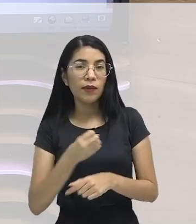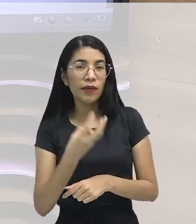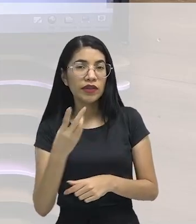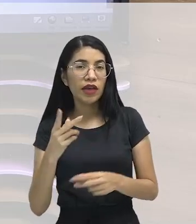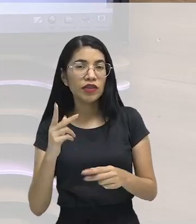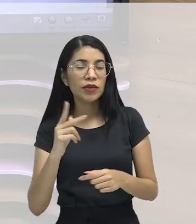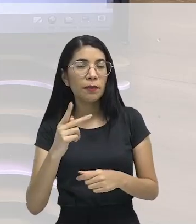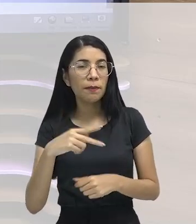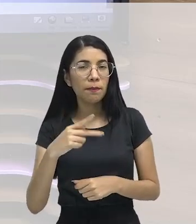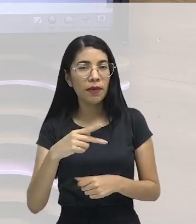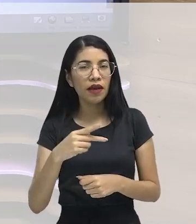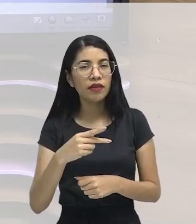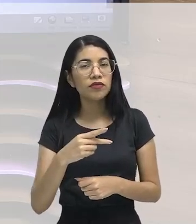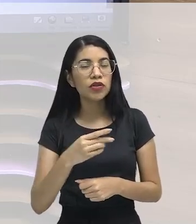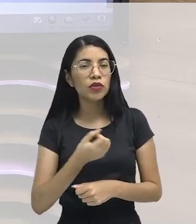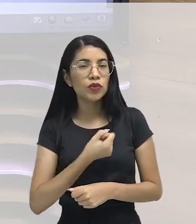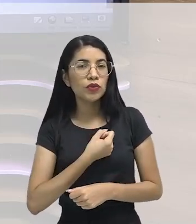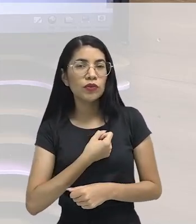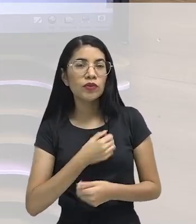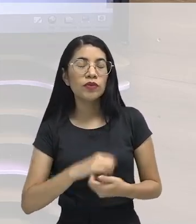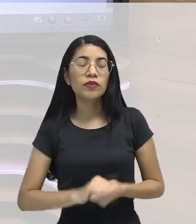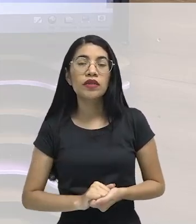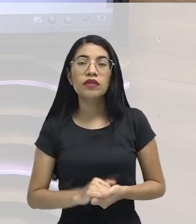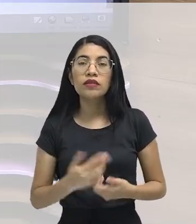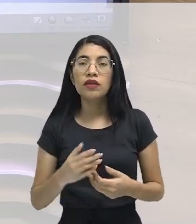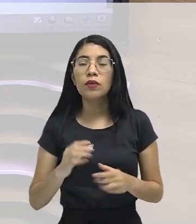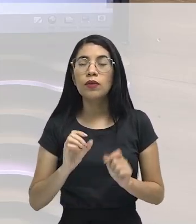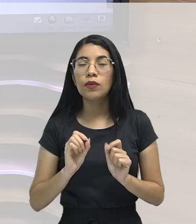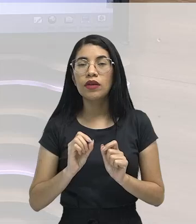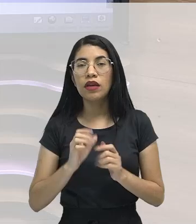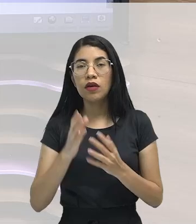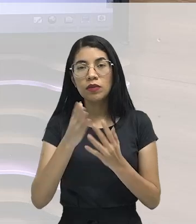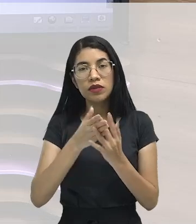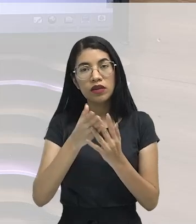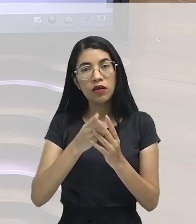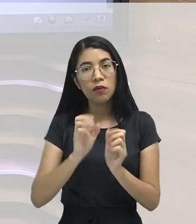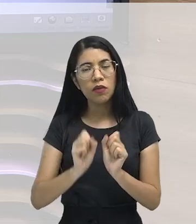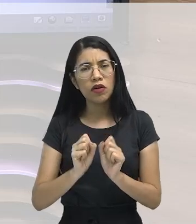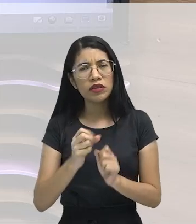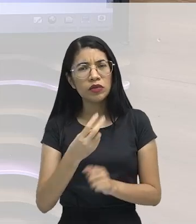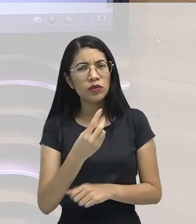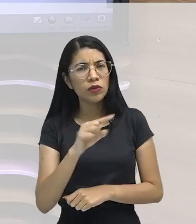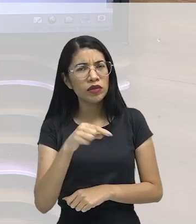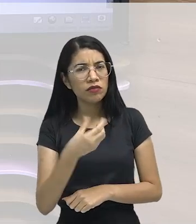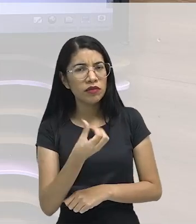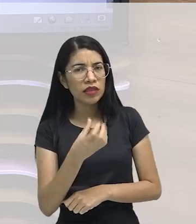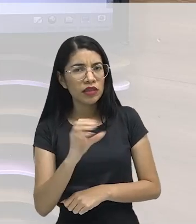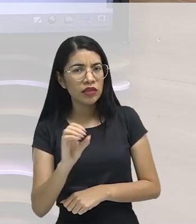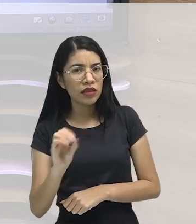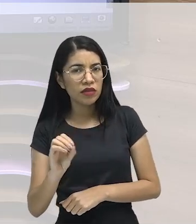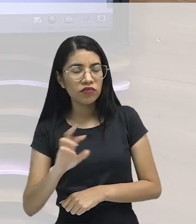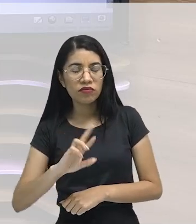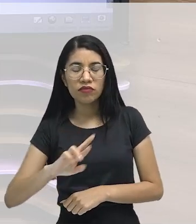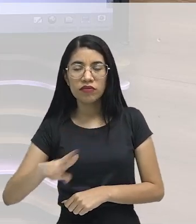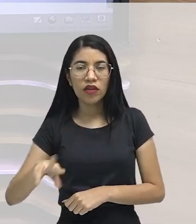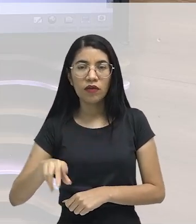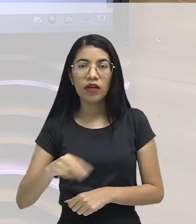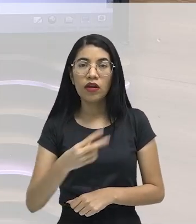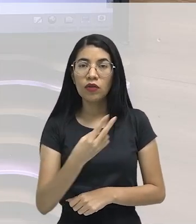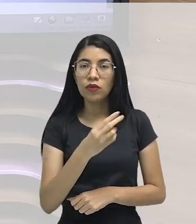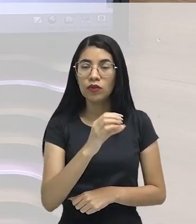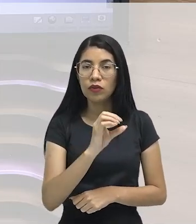de números. Então o termo central, eu posso dizer que é o 2.600? Não, né? Eu posso dizer